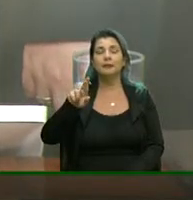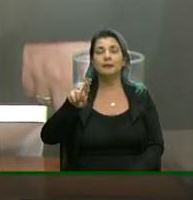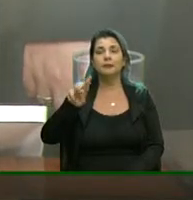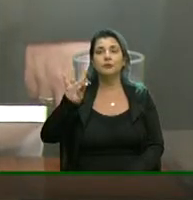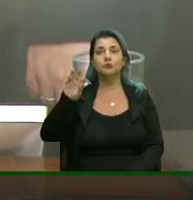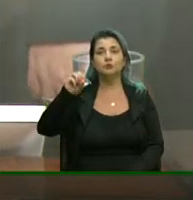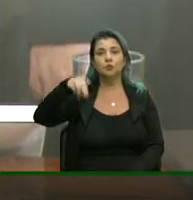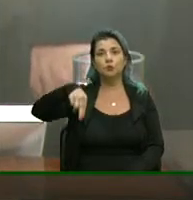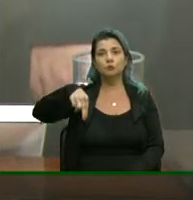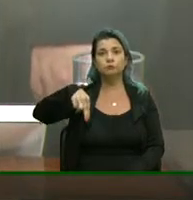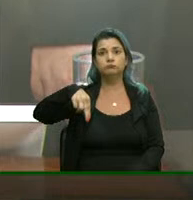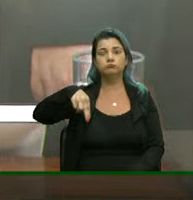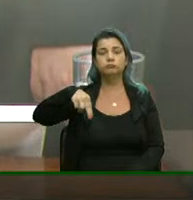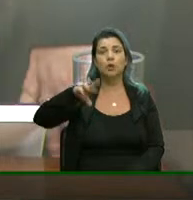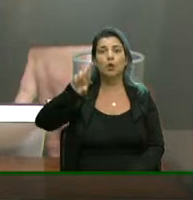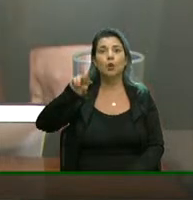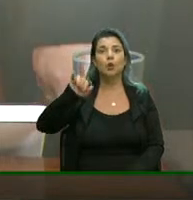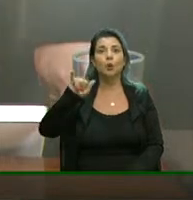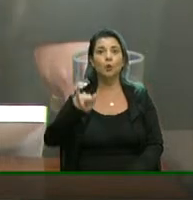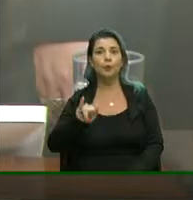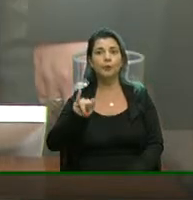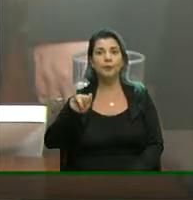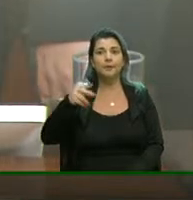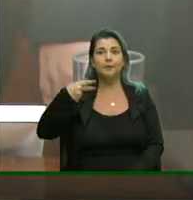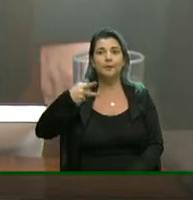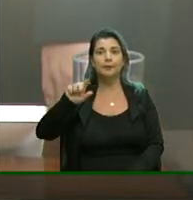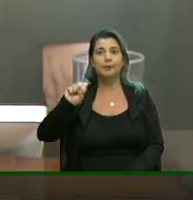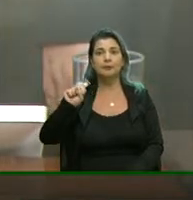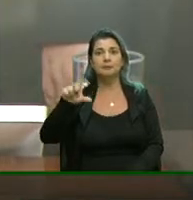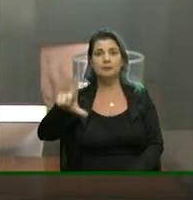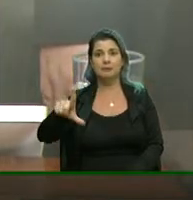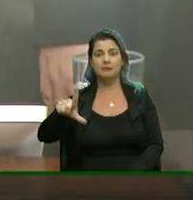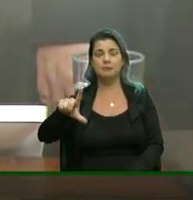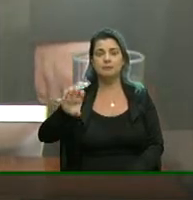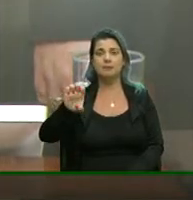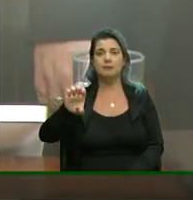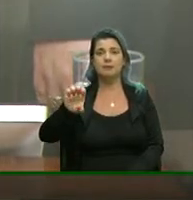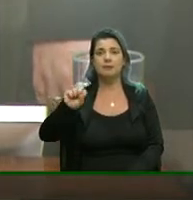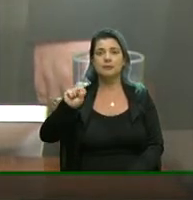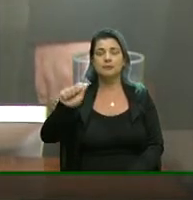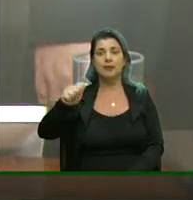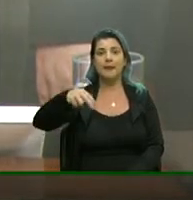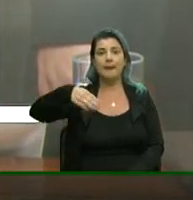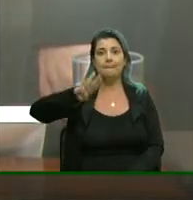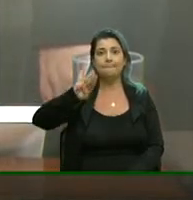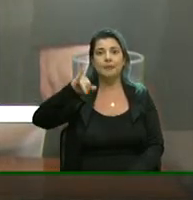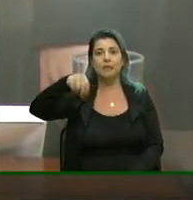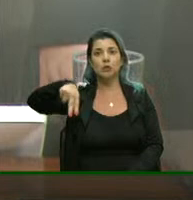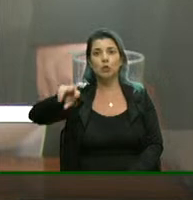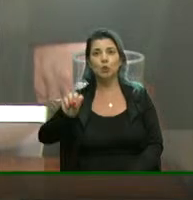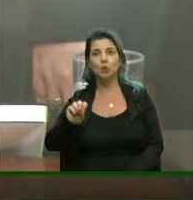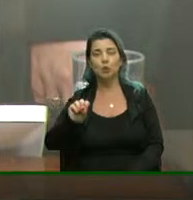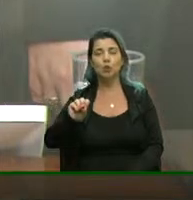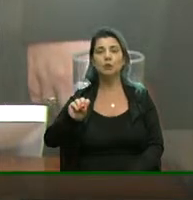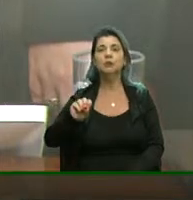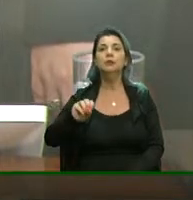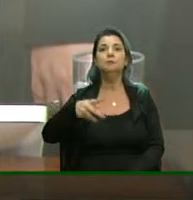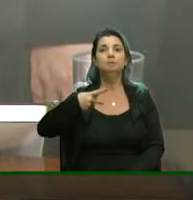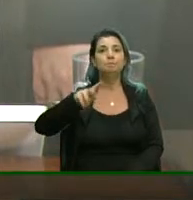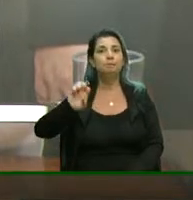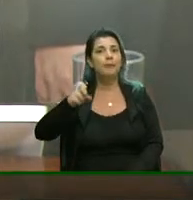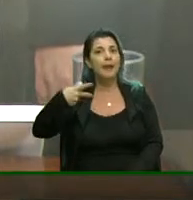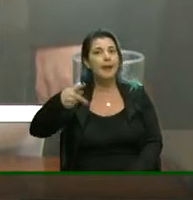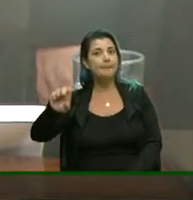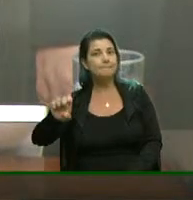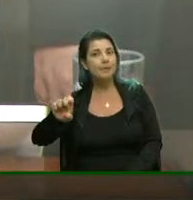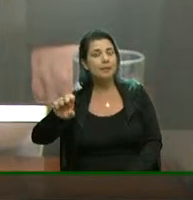Liberal. Rui Irigaray, PSL. Elisandro Sabino, Partido Trabalhista Brasileiro. Pepe Vargas,